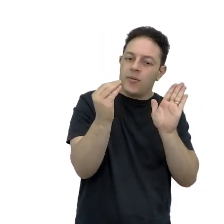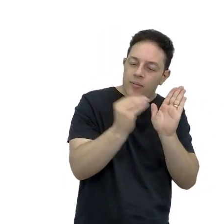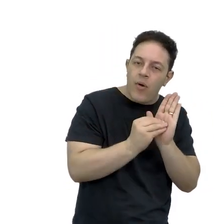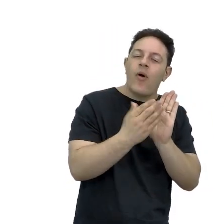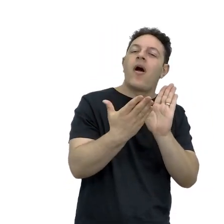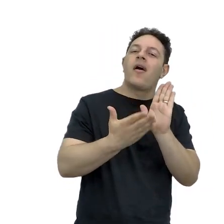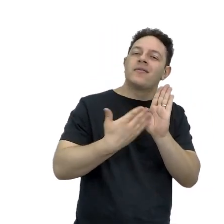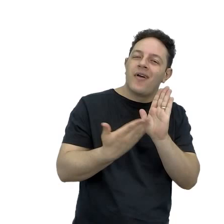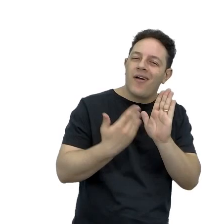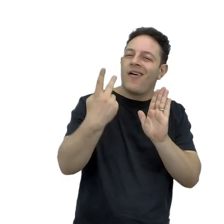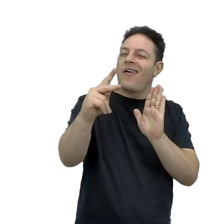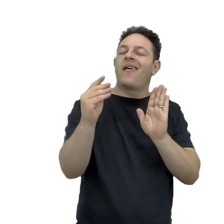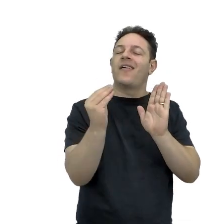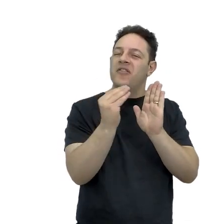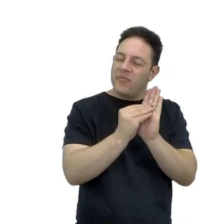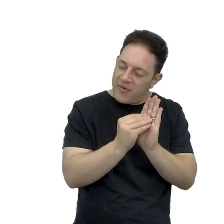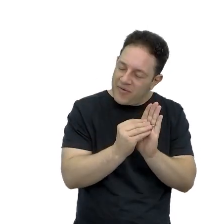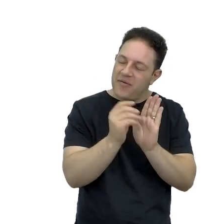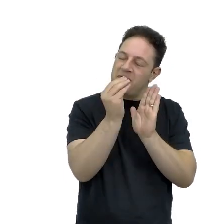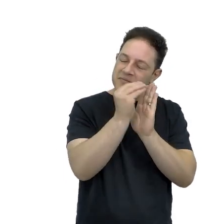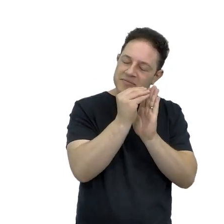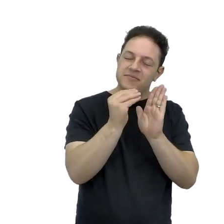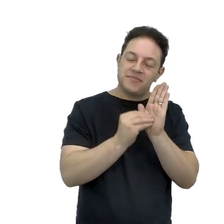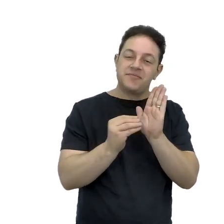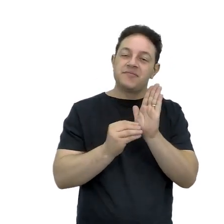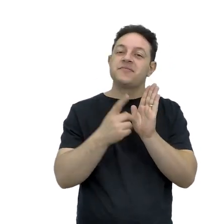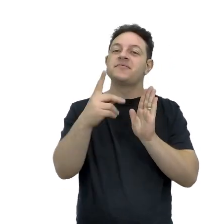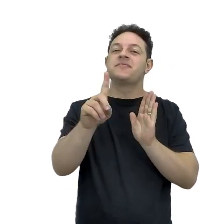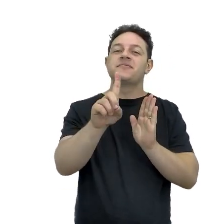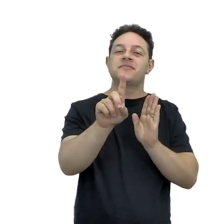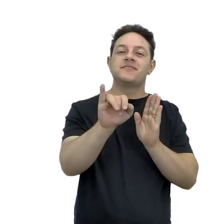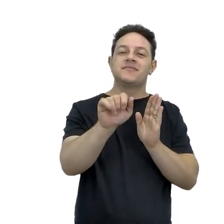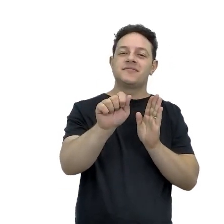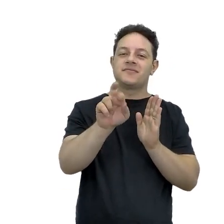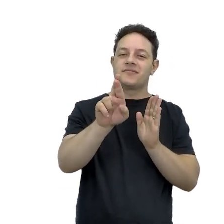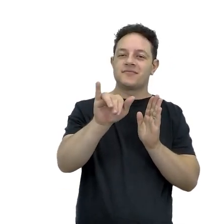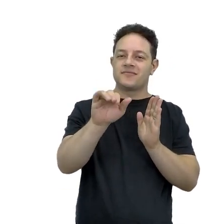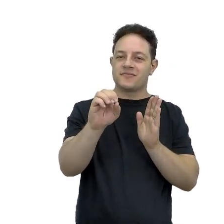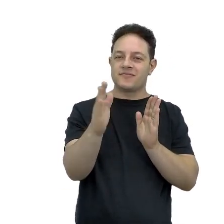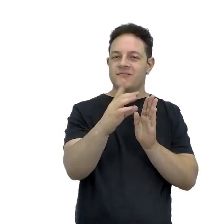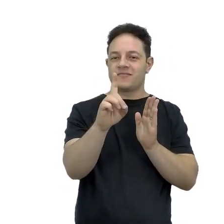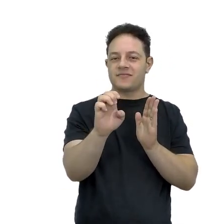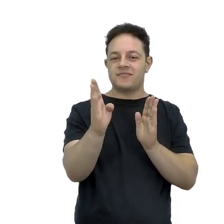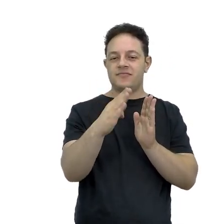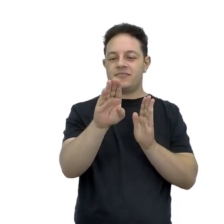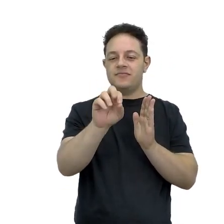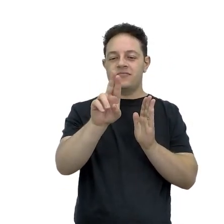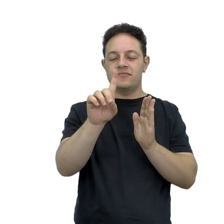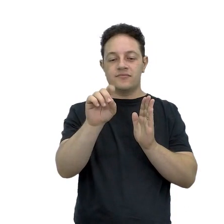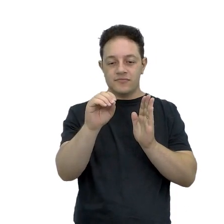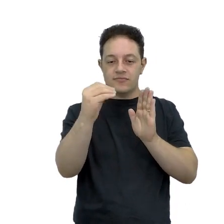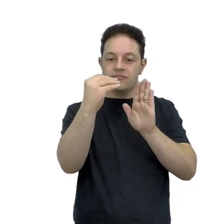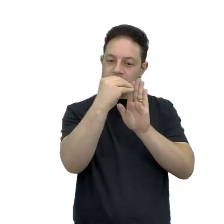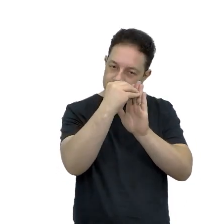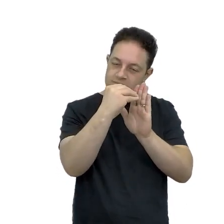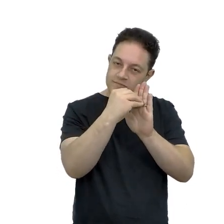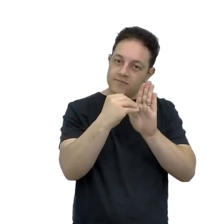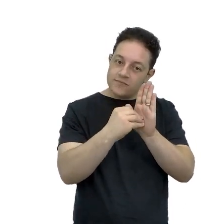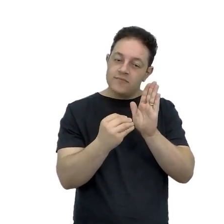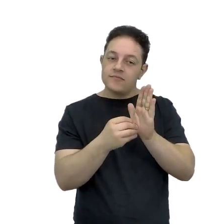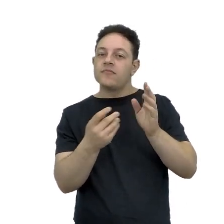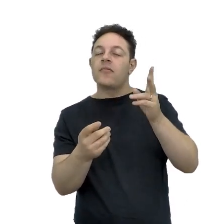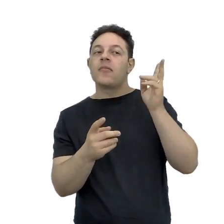seu caderno, no seu diário de bordo, né? Para retomar a